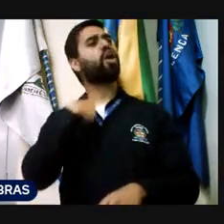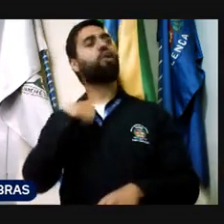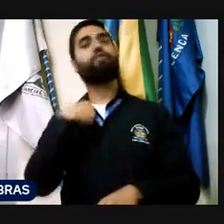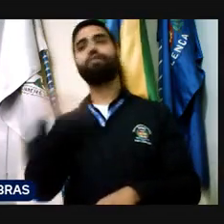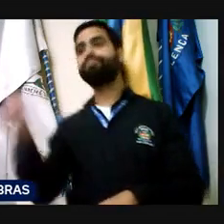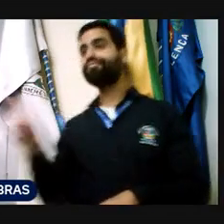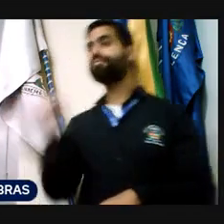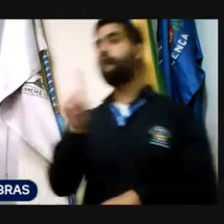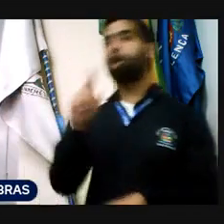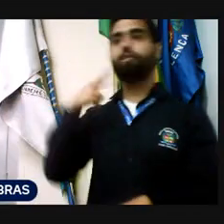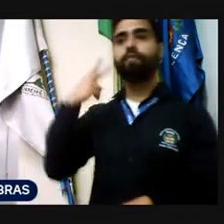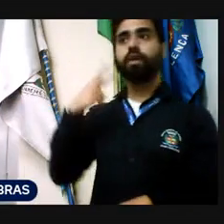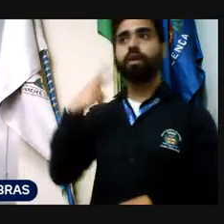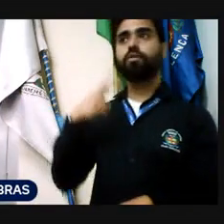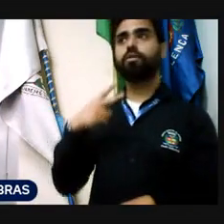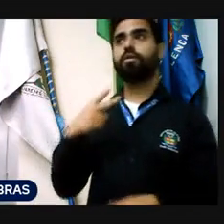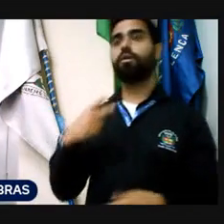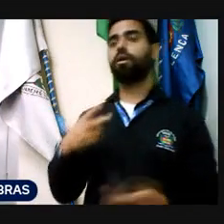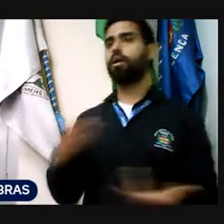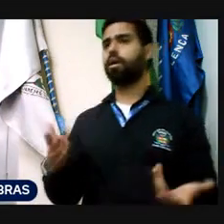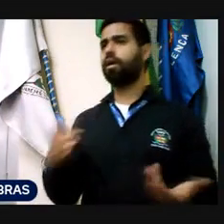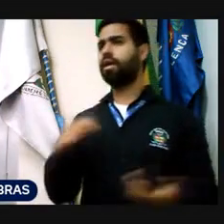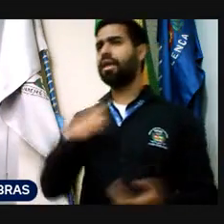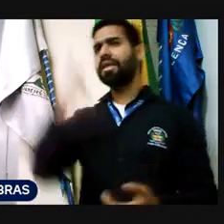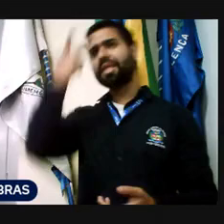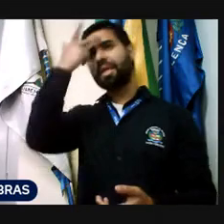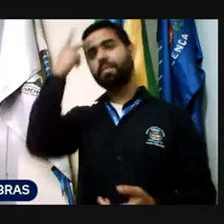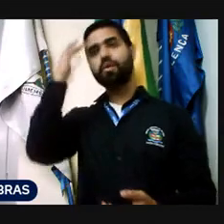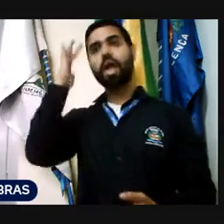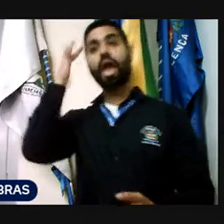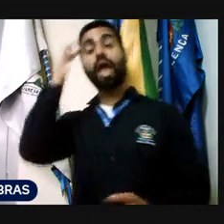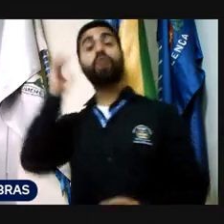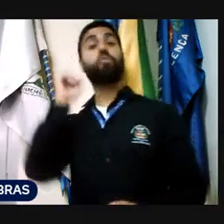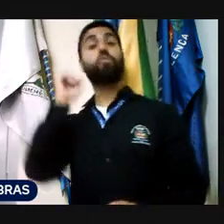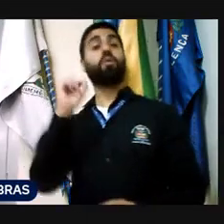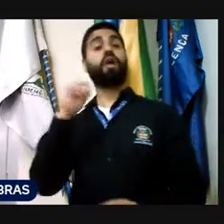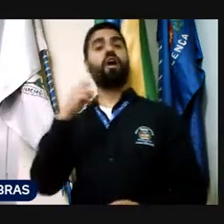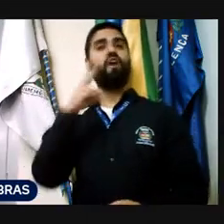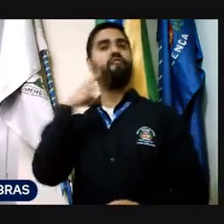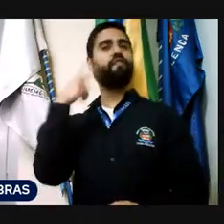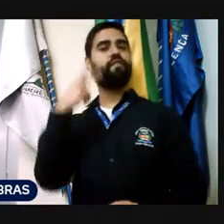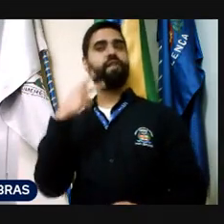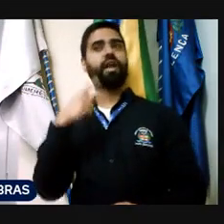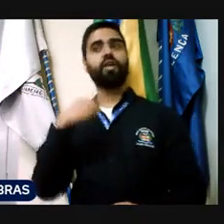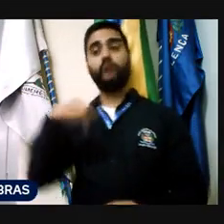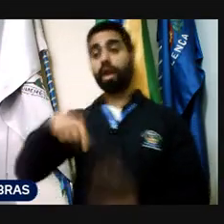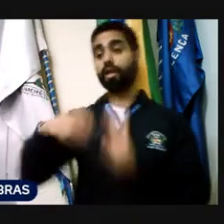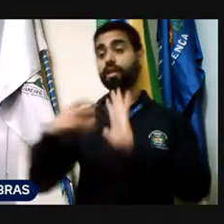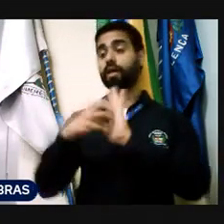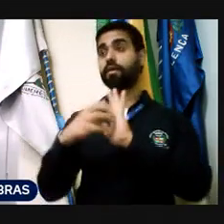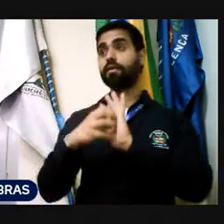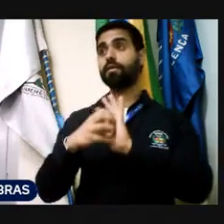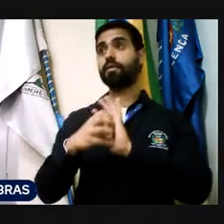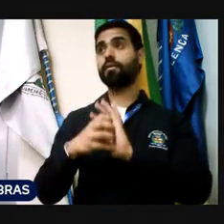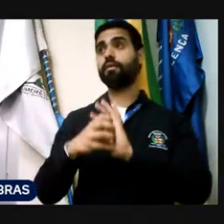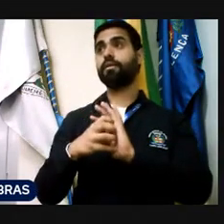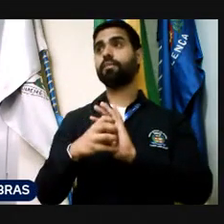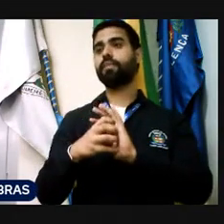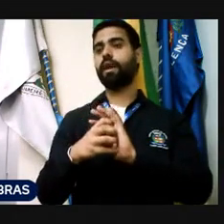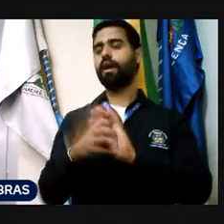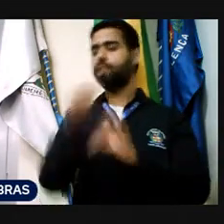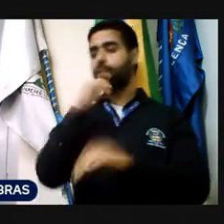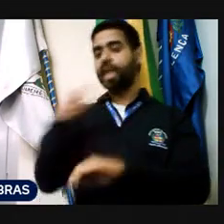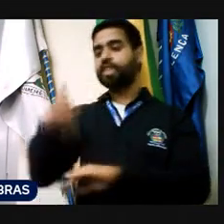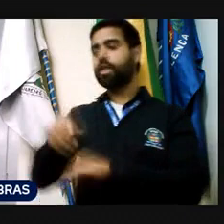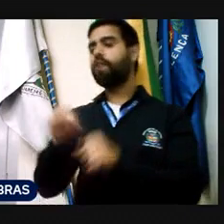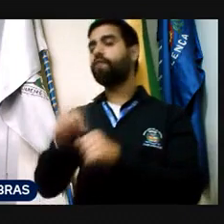vereador aqui para ver. Tem pessoas que às vezes pensam que os vereadores dessa casa aqui chega aqui,